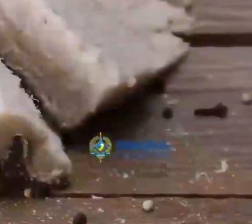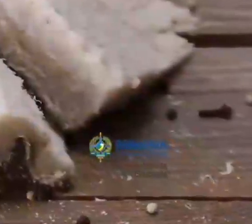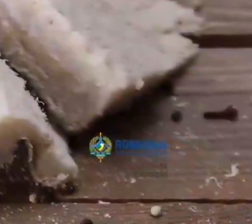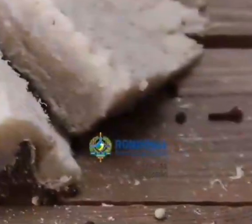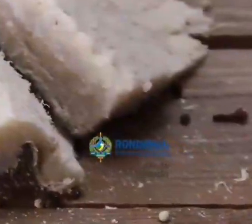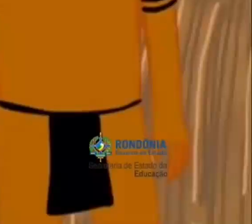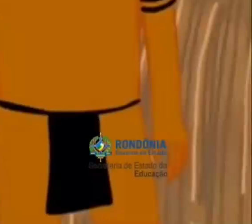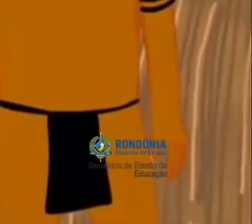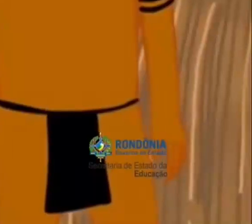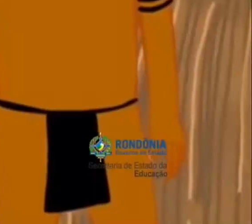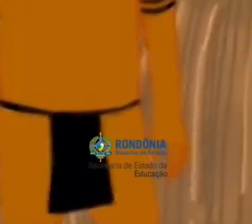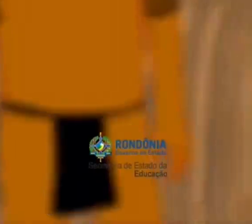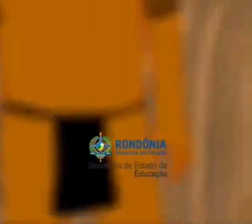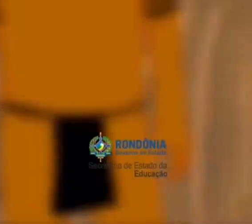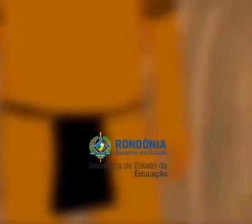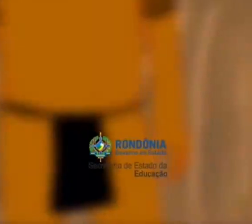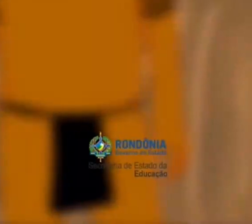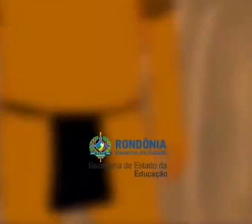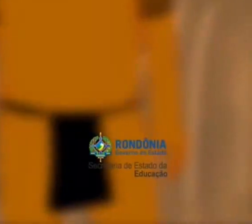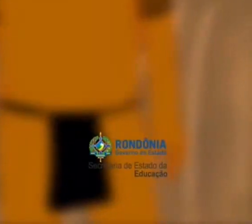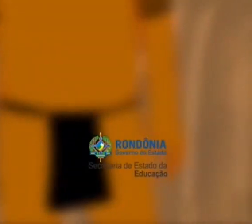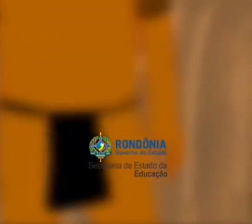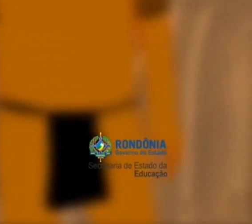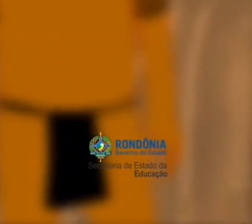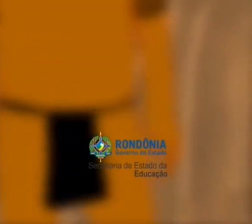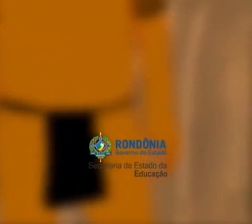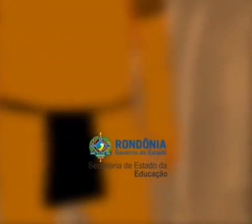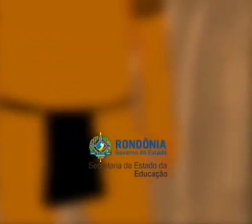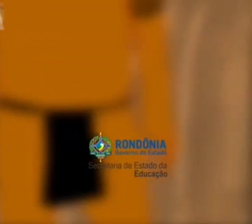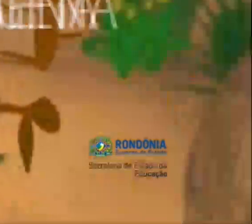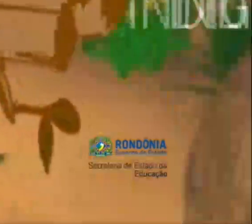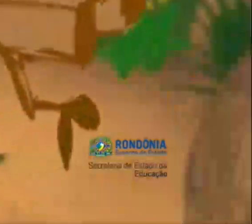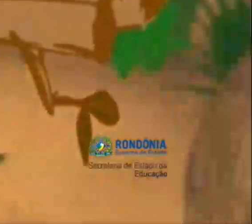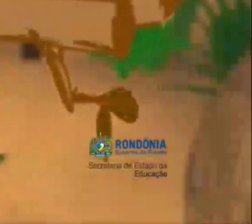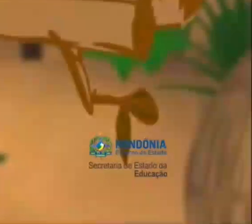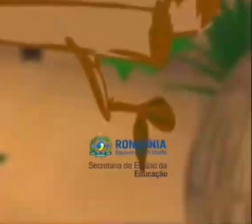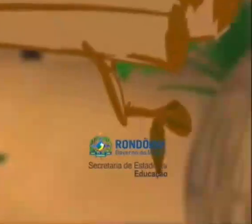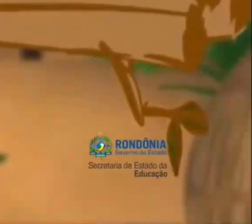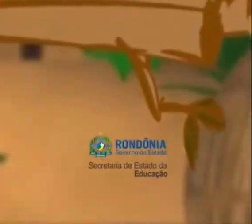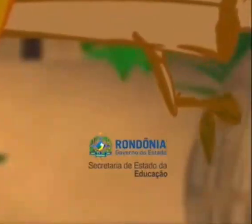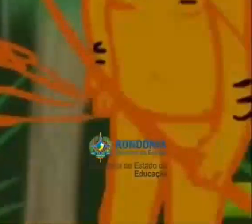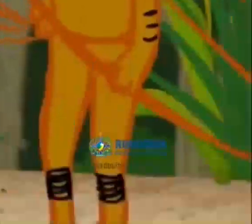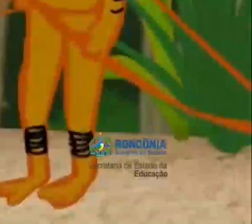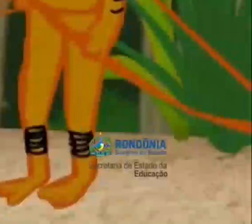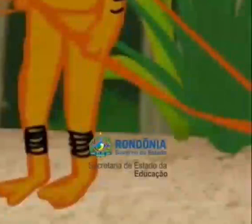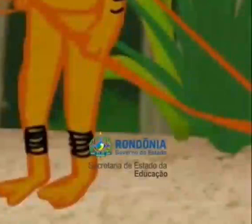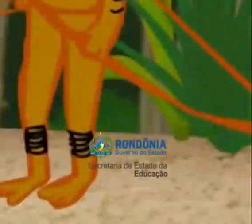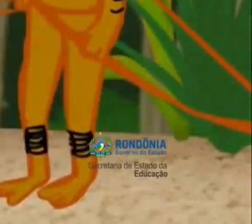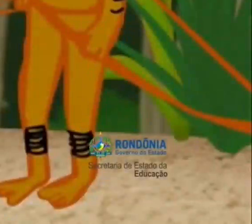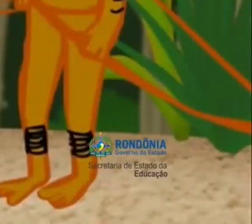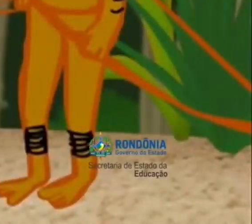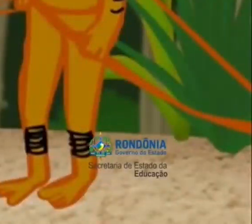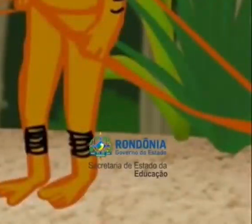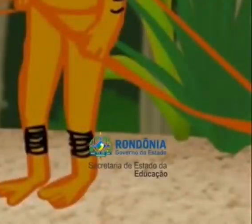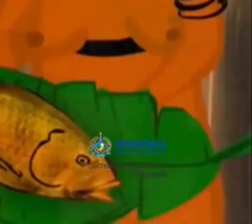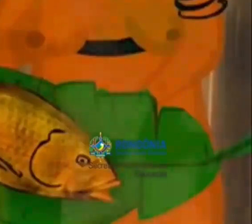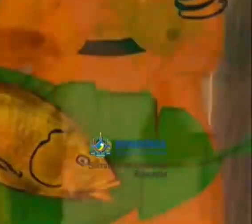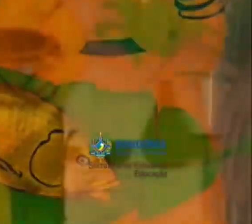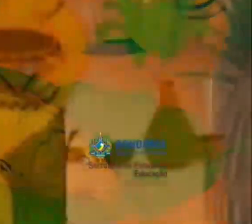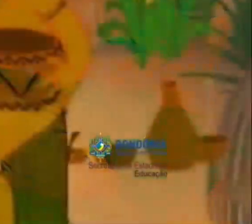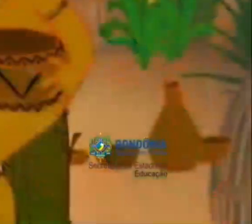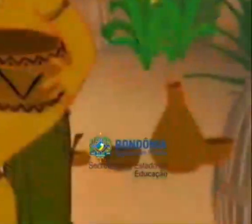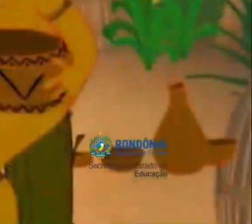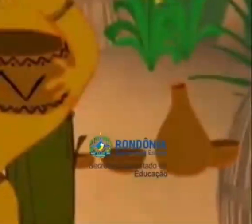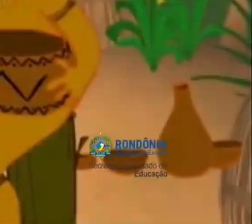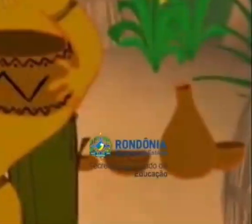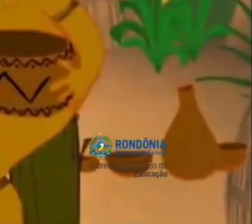bacalhau. A população indígena, conhecida pelos costumes que se mantêm ao passar das gerações, o